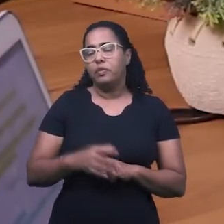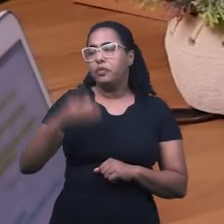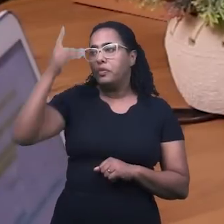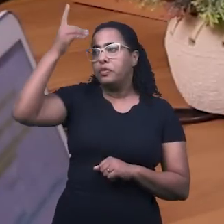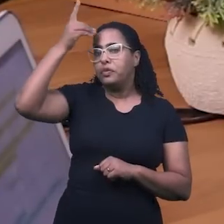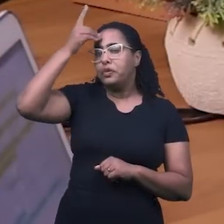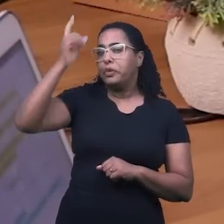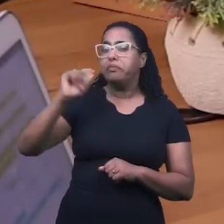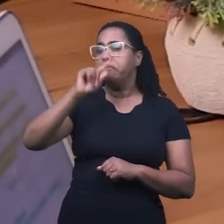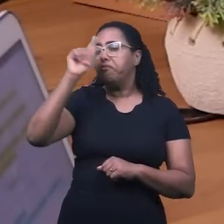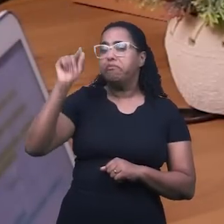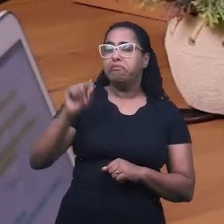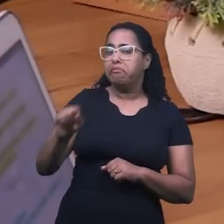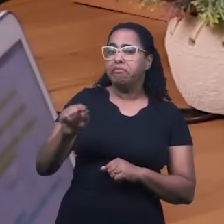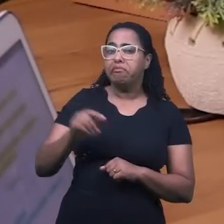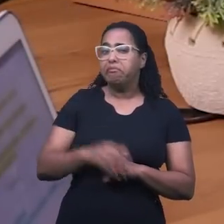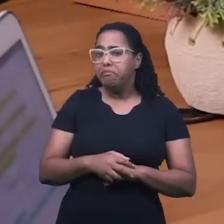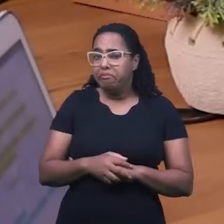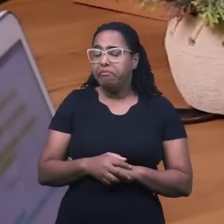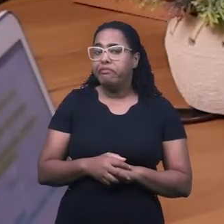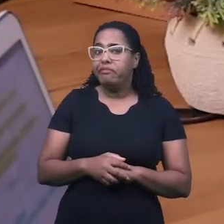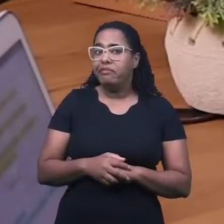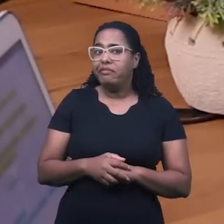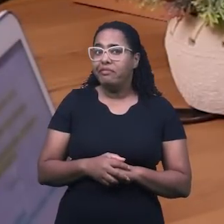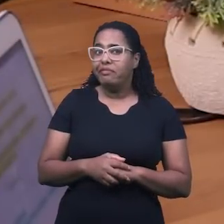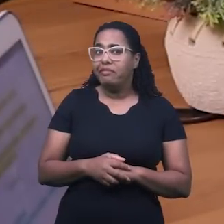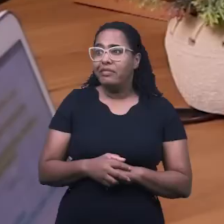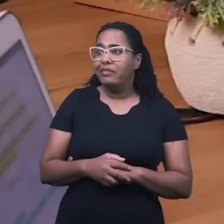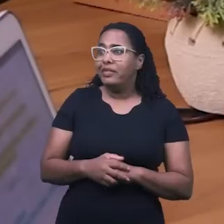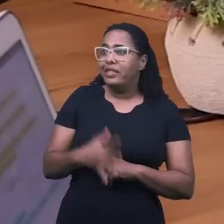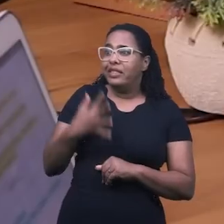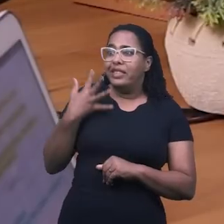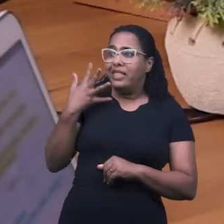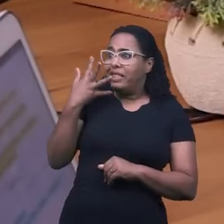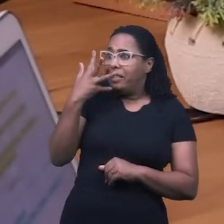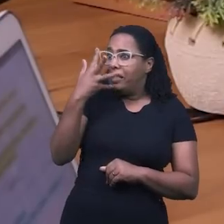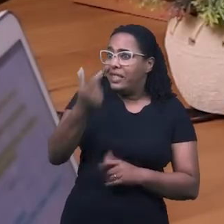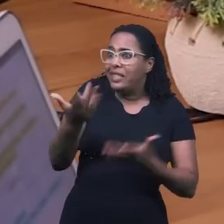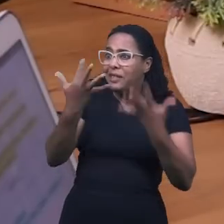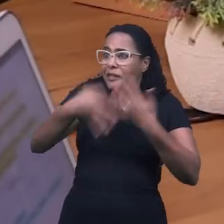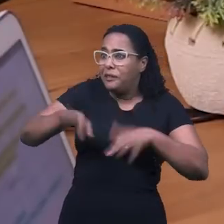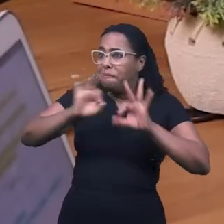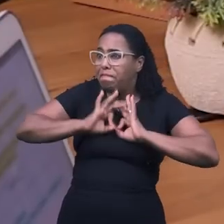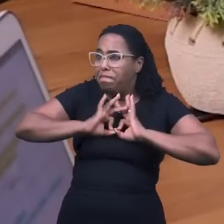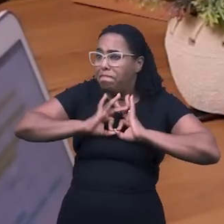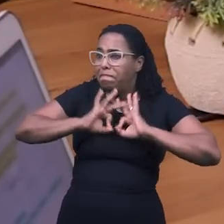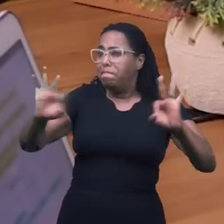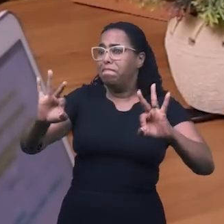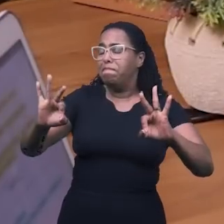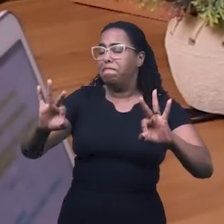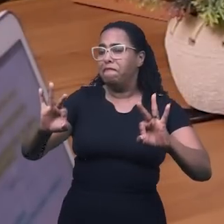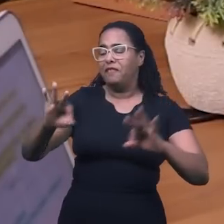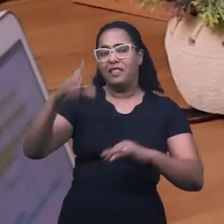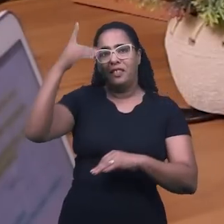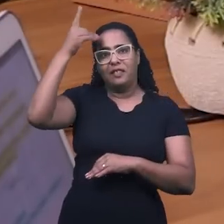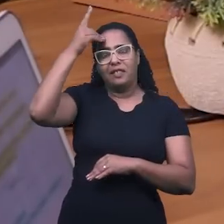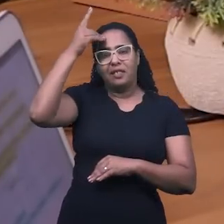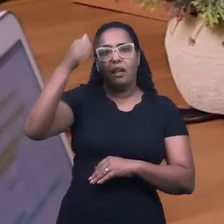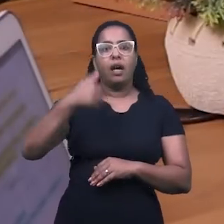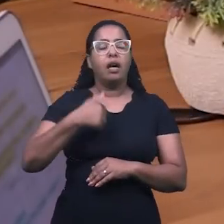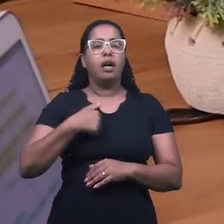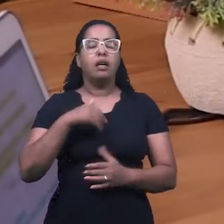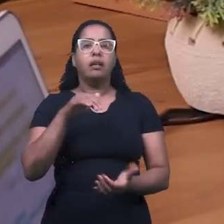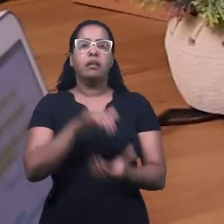o que dizer sobre dons espirituais? Que coisa mais linda e extraordinária os dons